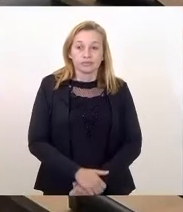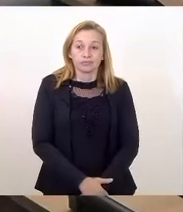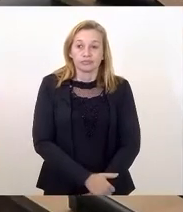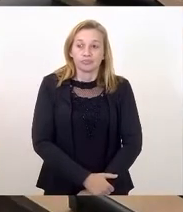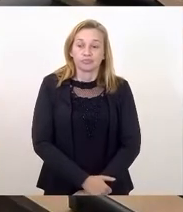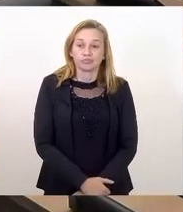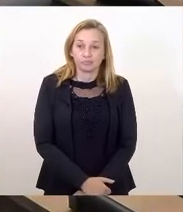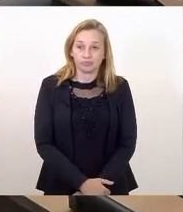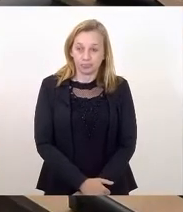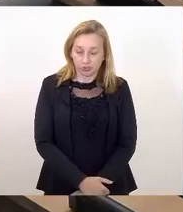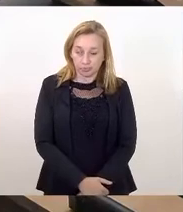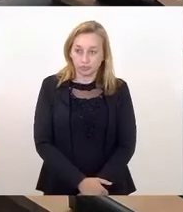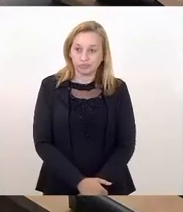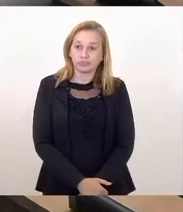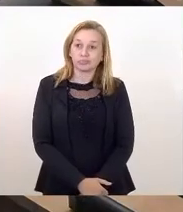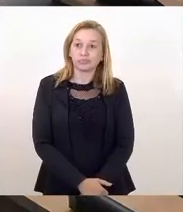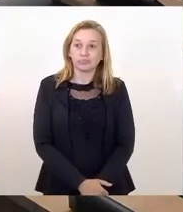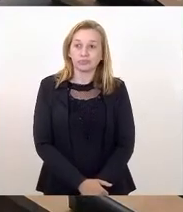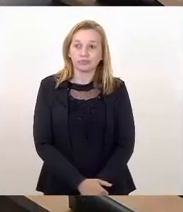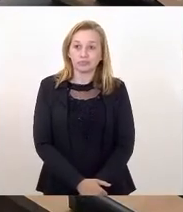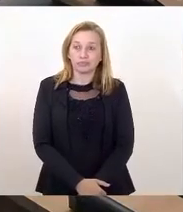Deputado Jair Bittencourt.